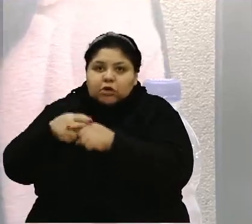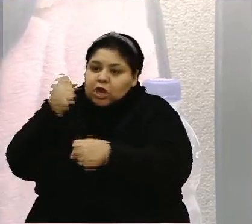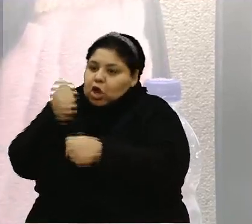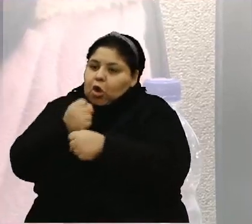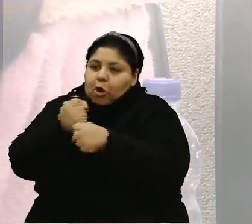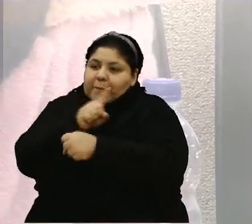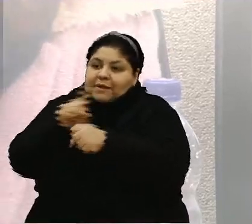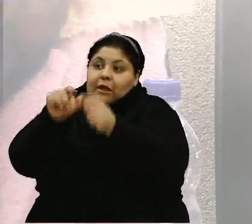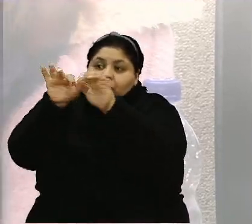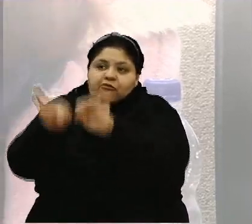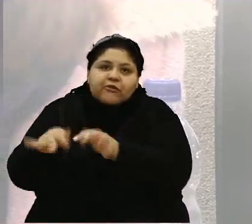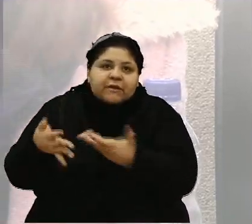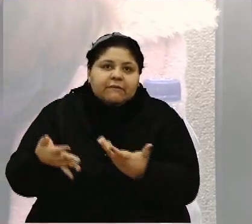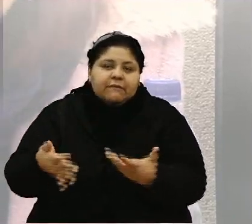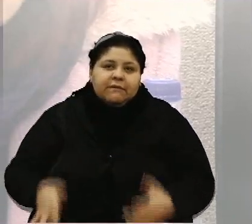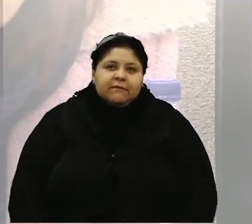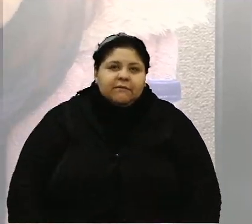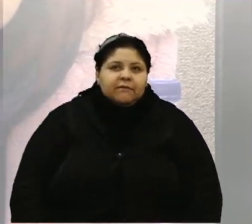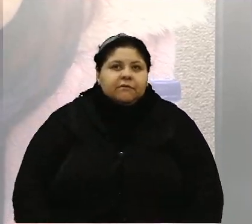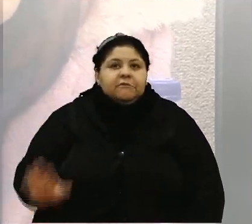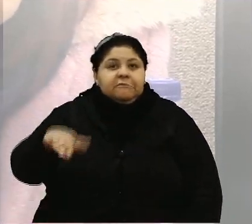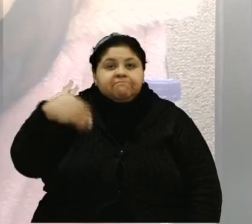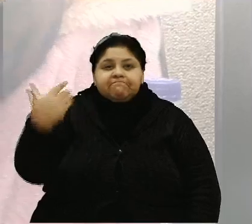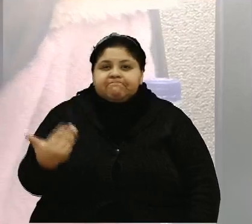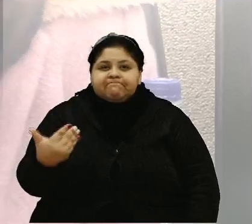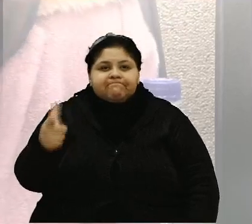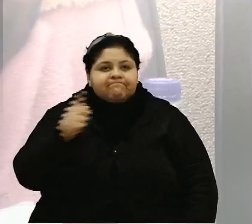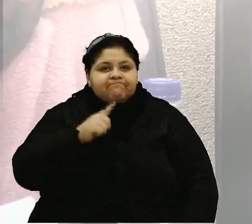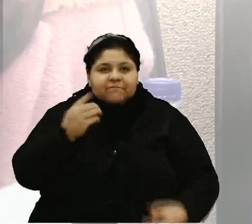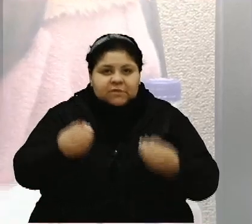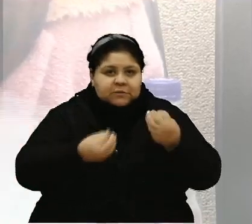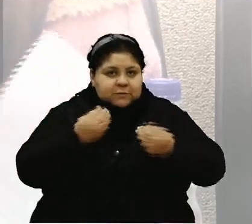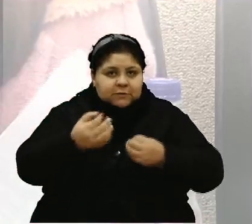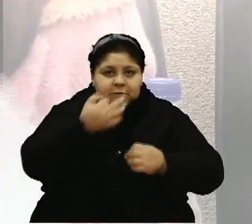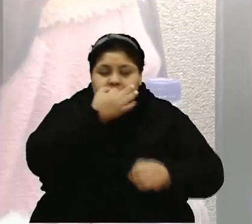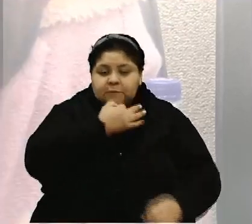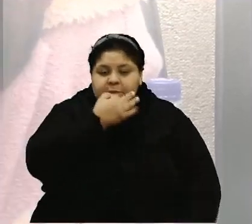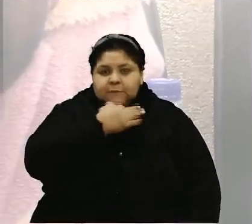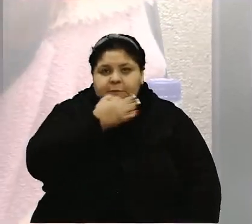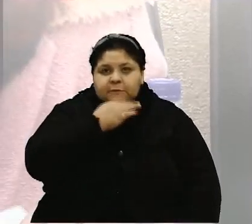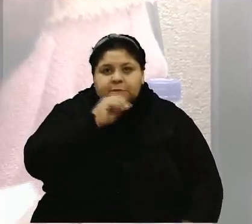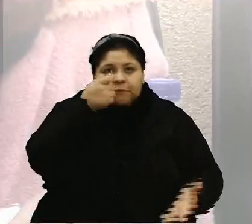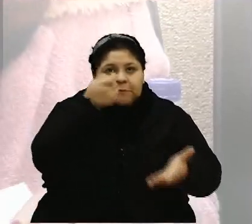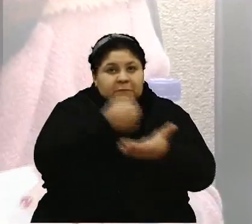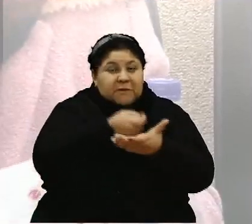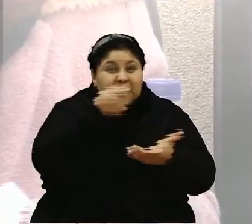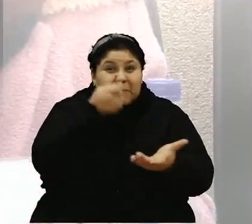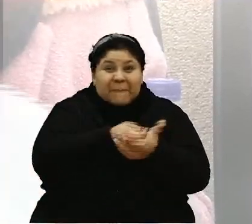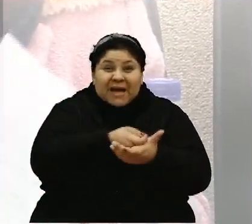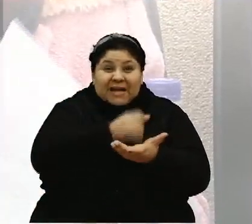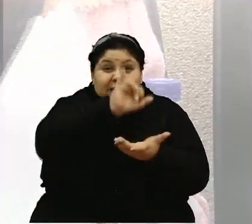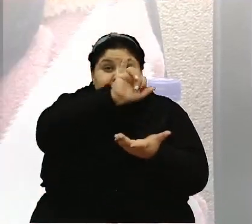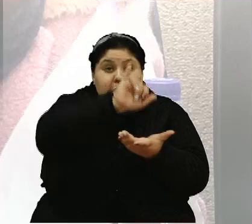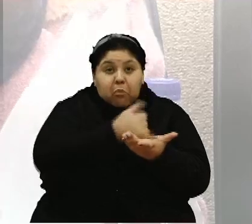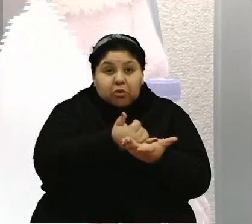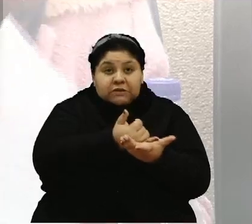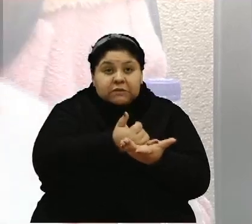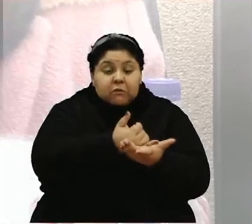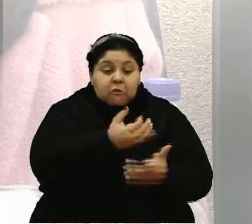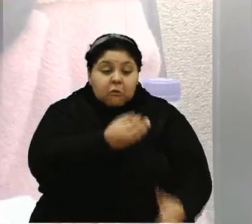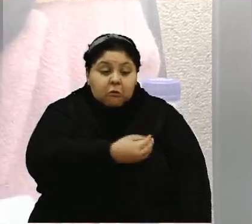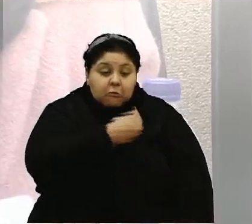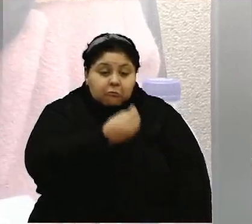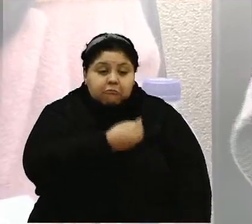acabadas. Declaração de líder pro PT. Então é impossível o caxiense que Não paga pode tanto ser. imposto viver